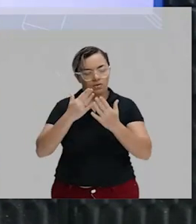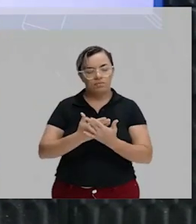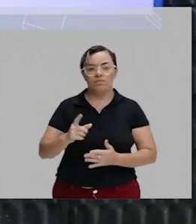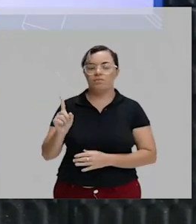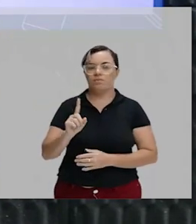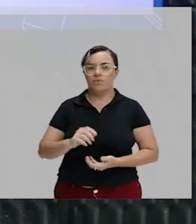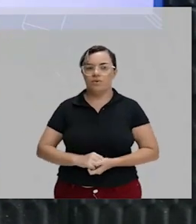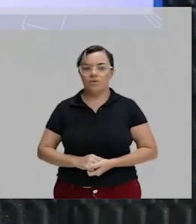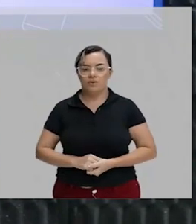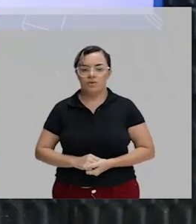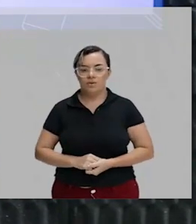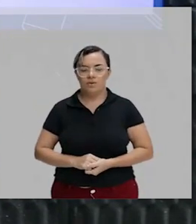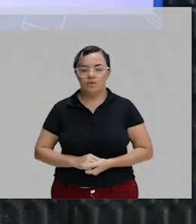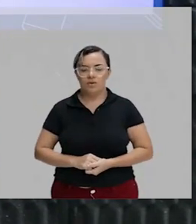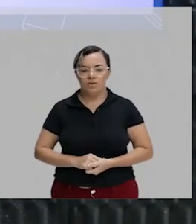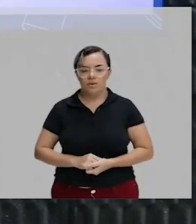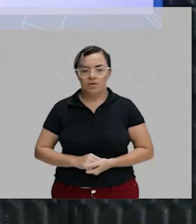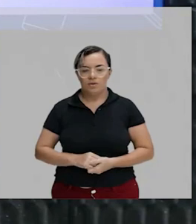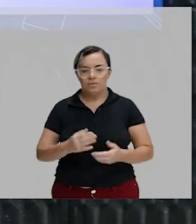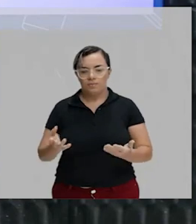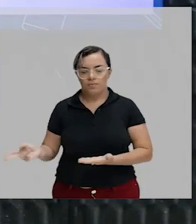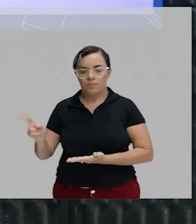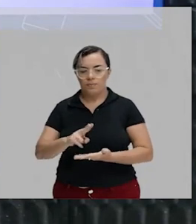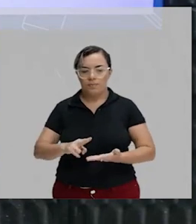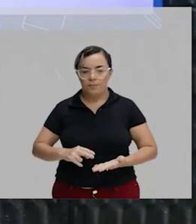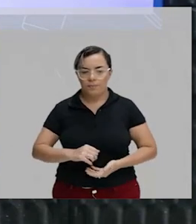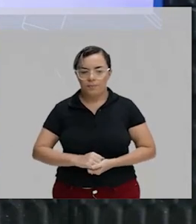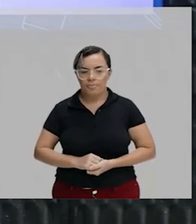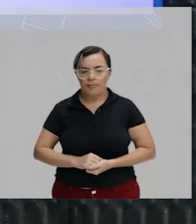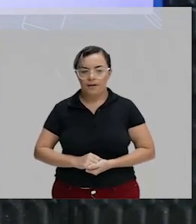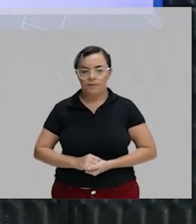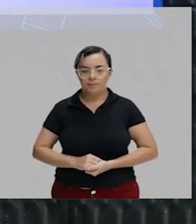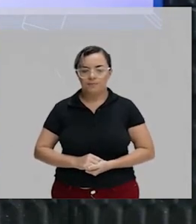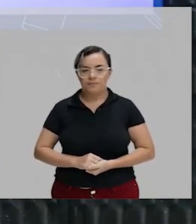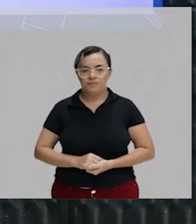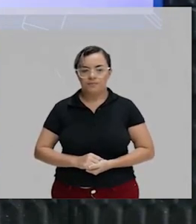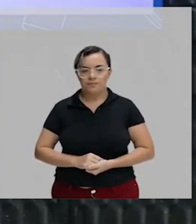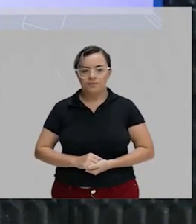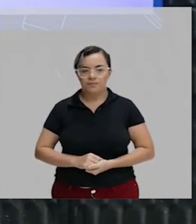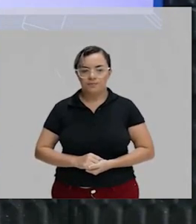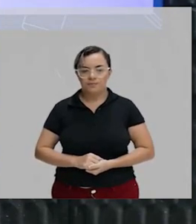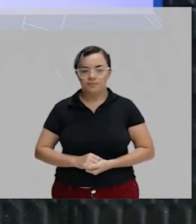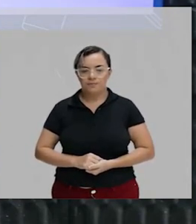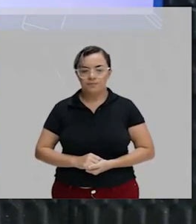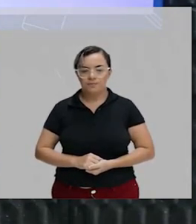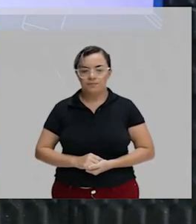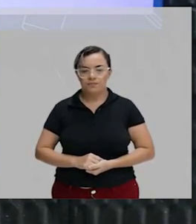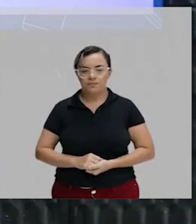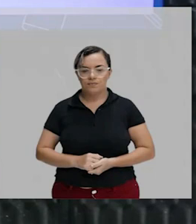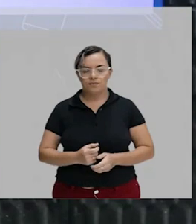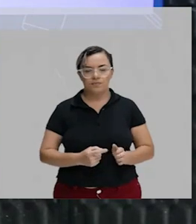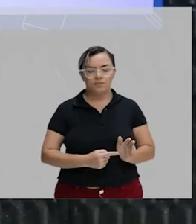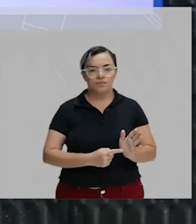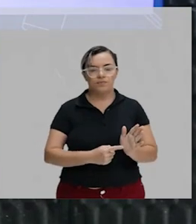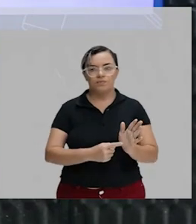tem consideração com as questões sociais e ainda caráter muito individualista demonstração de preferência pela cor